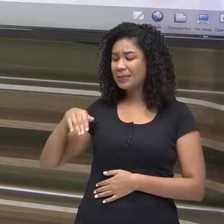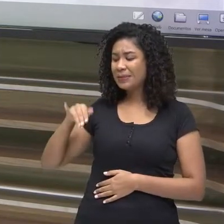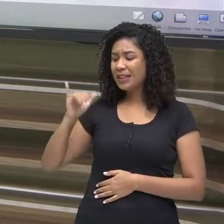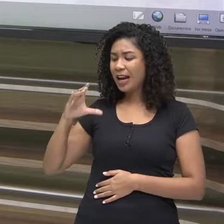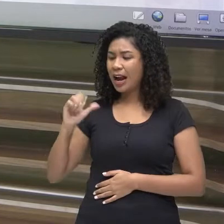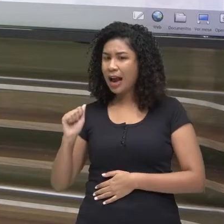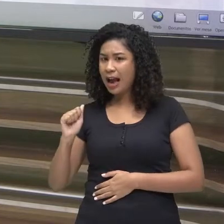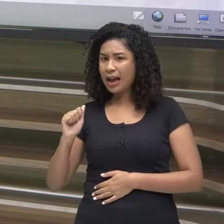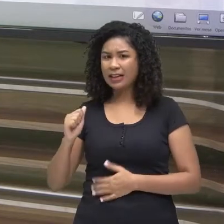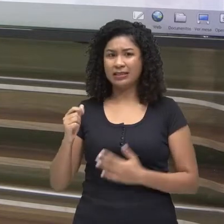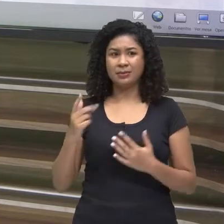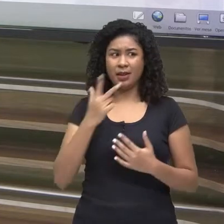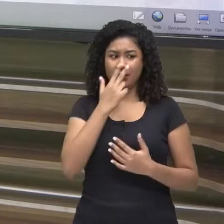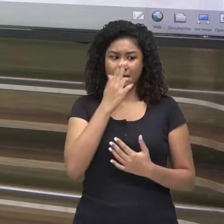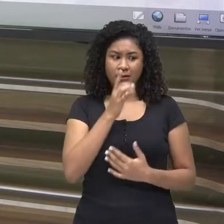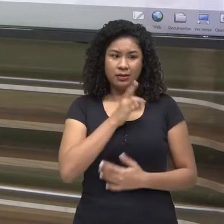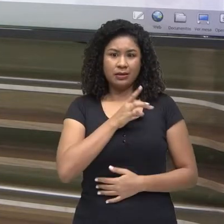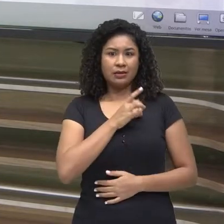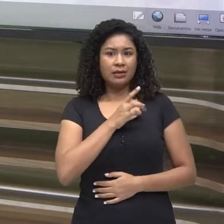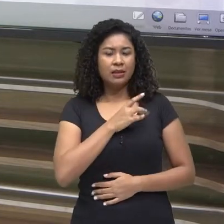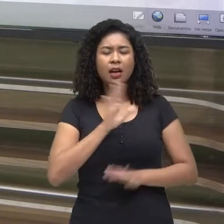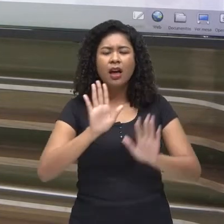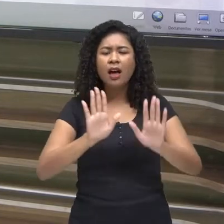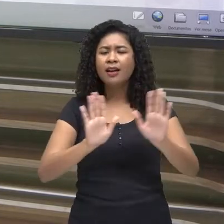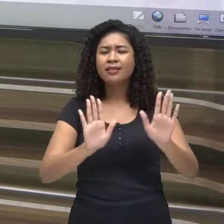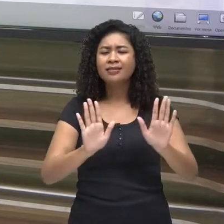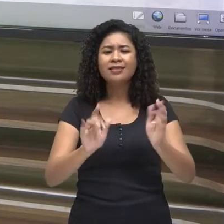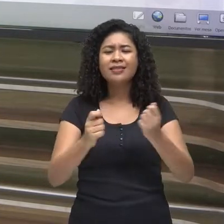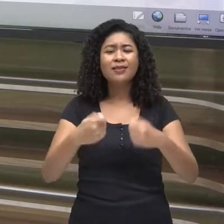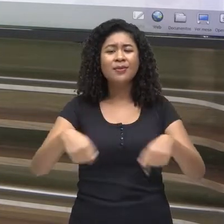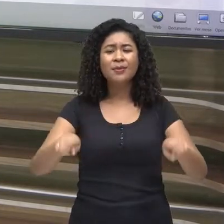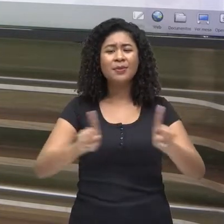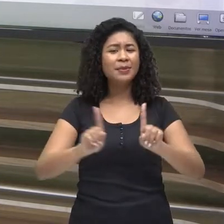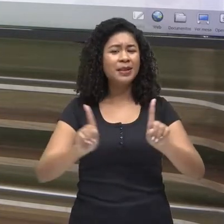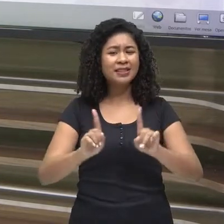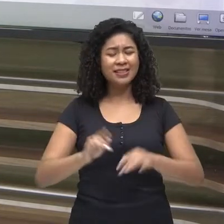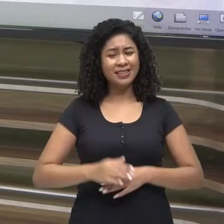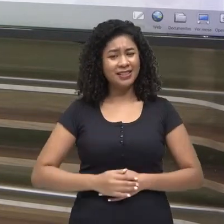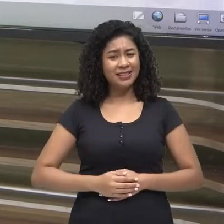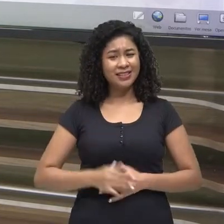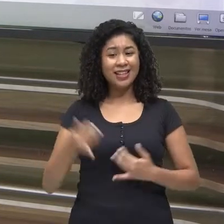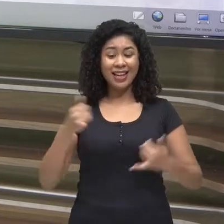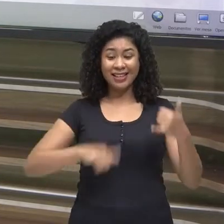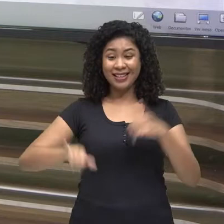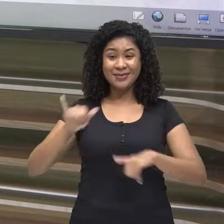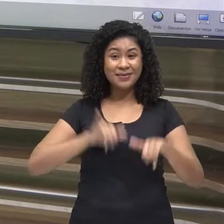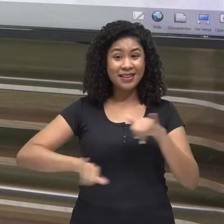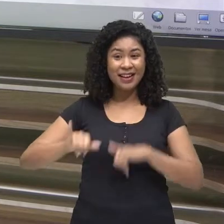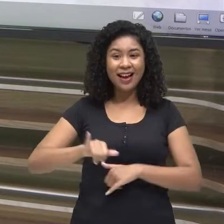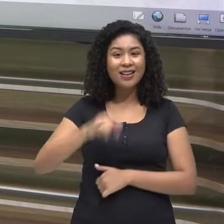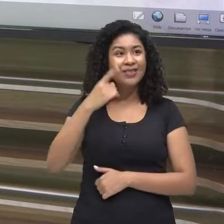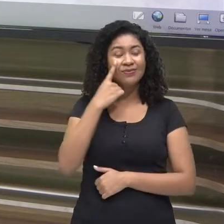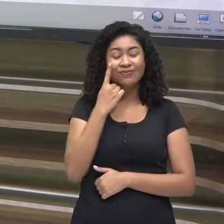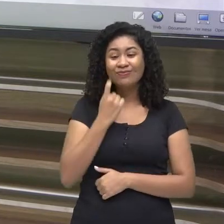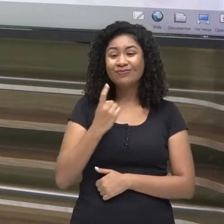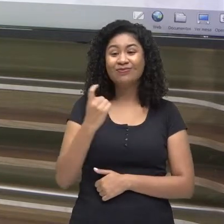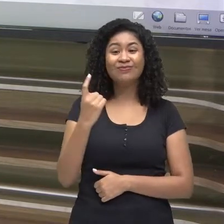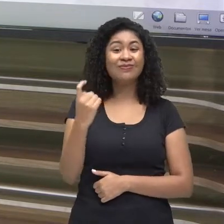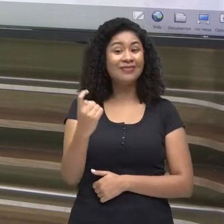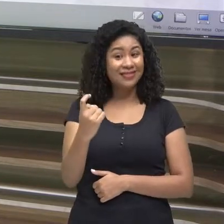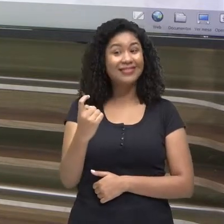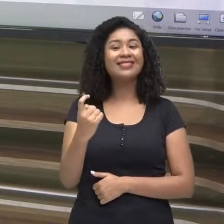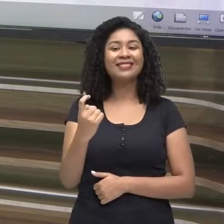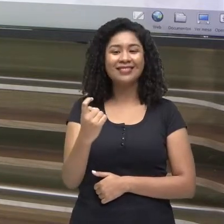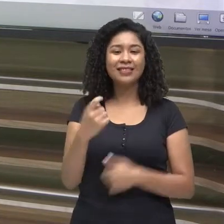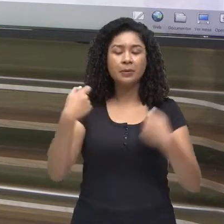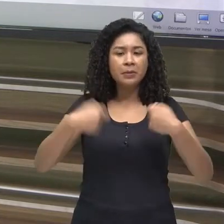ali amedrontado, mas não precisa, tá? Química é muito interessante. Por ser muito interessante, é só